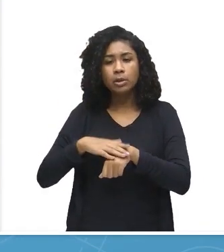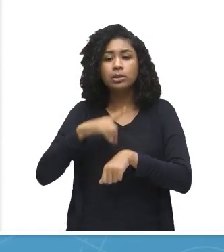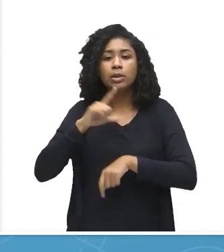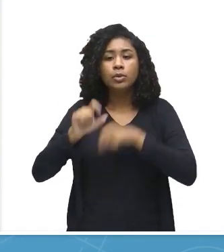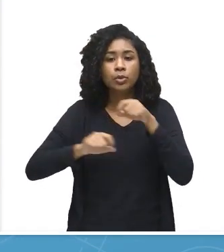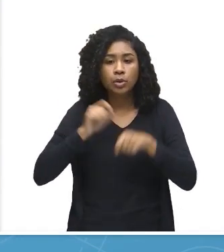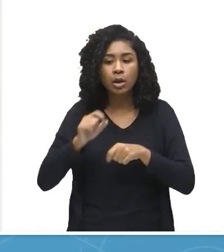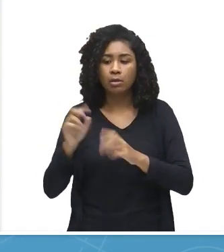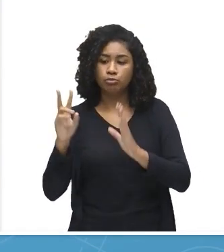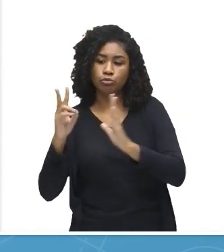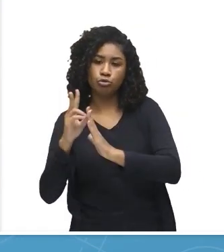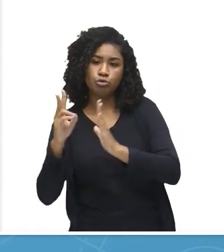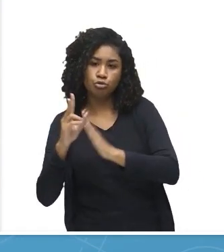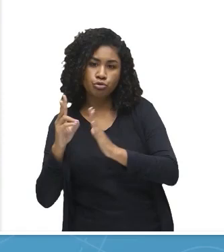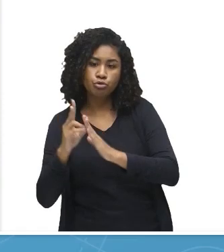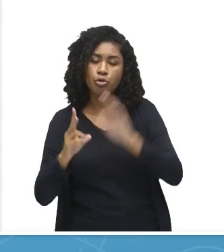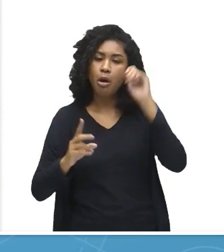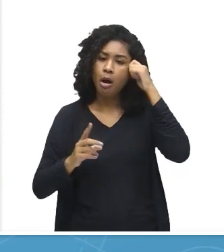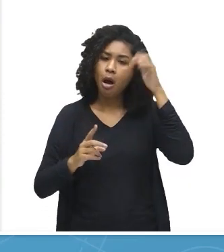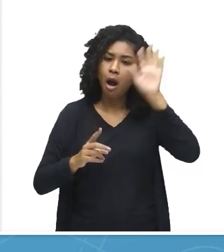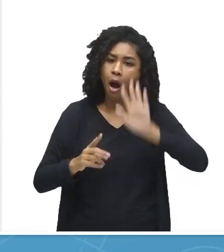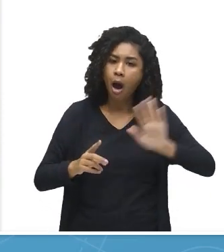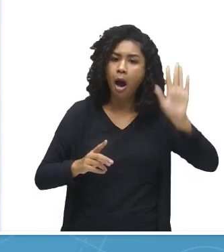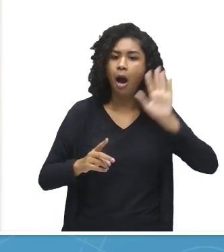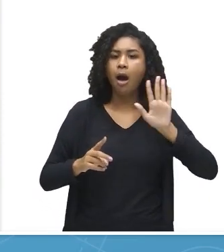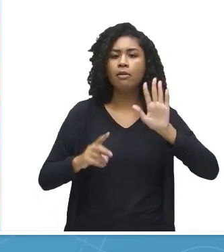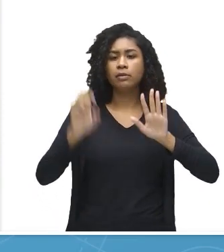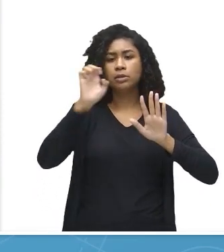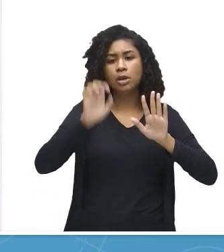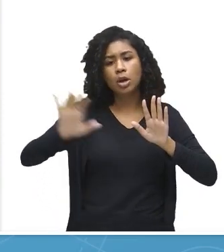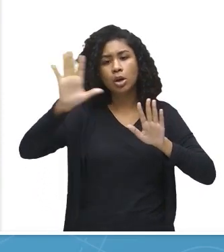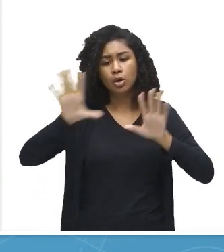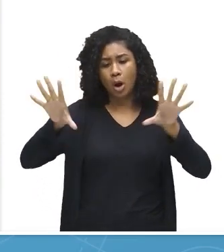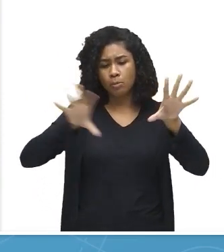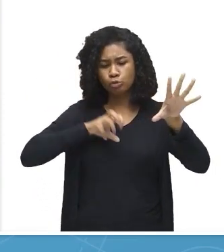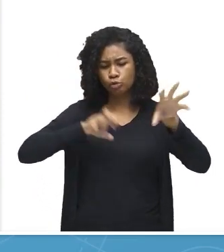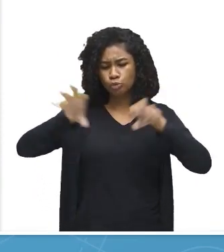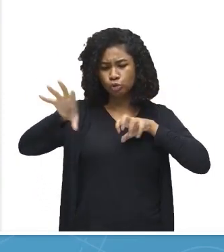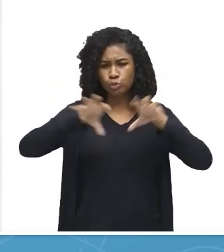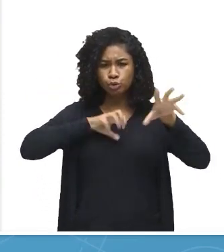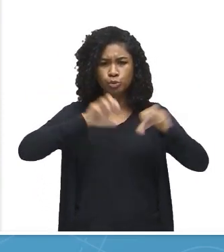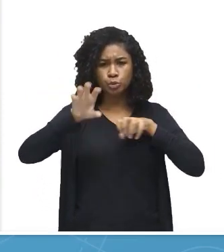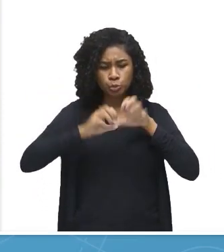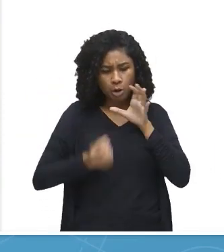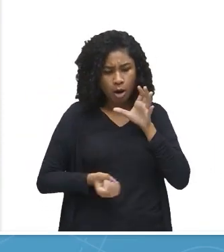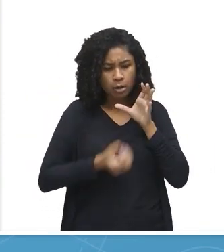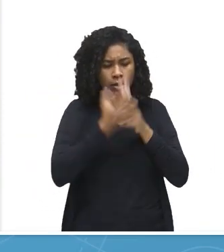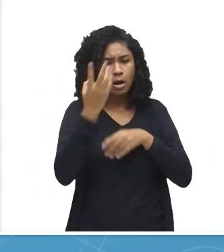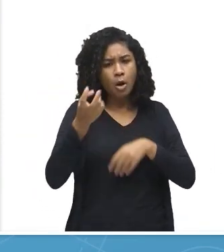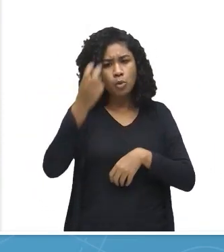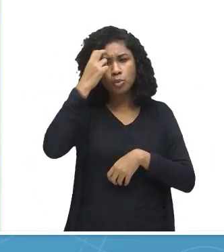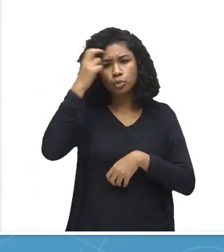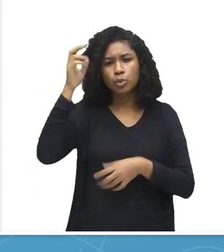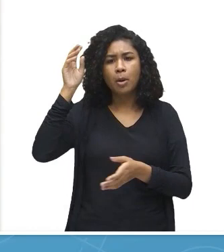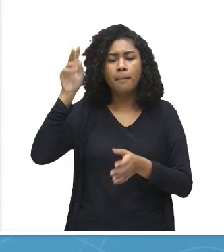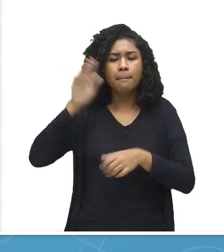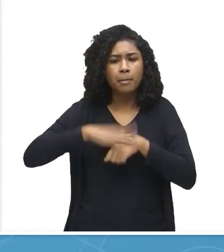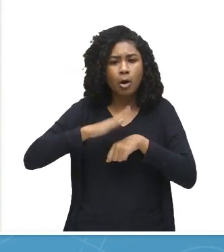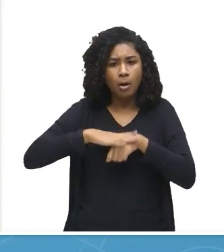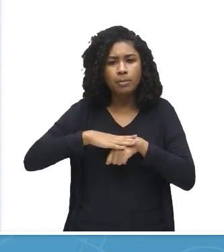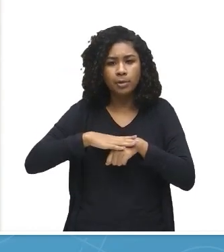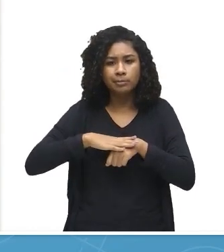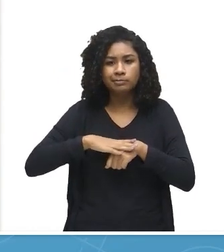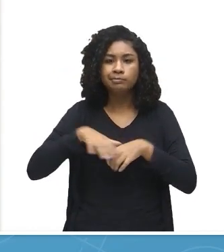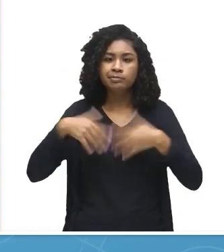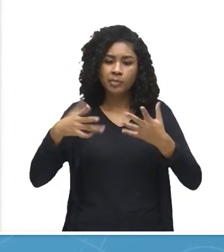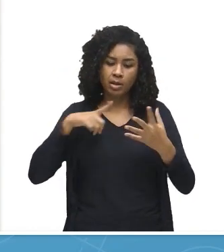dos indígenas, dos africanos, dos europeus. Então, acaba que é uma grande mistura, né? E o